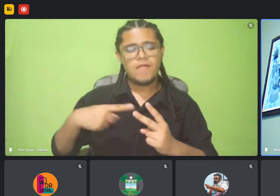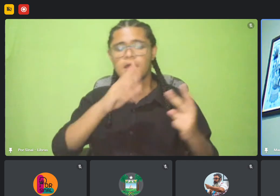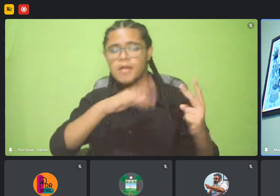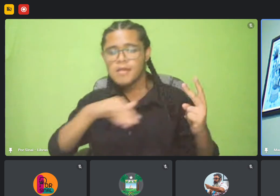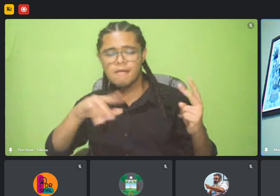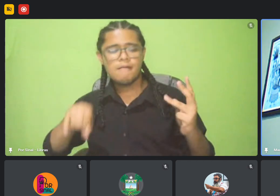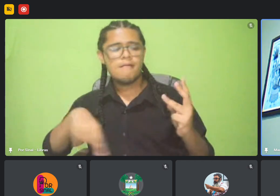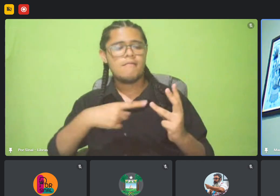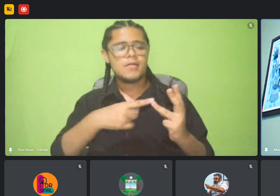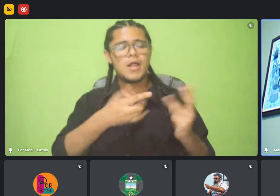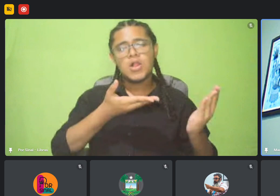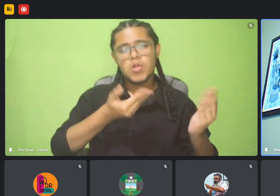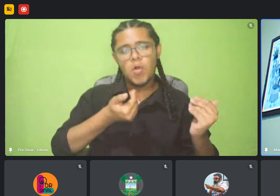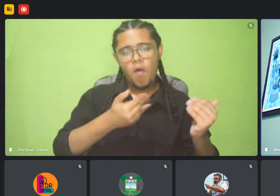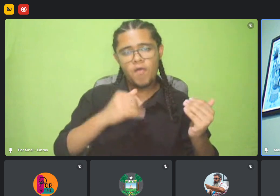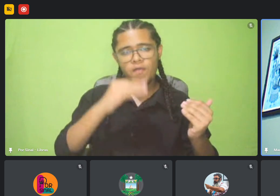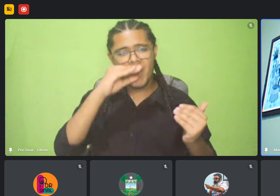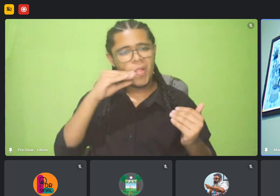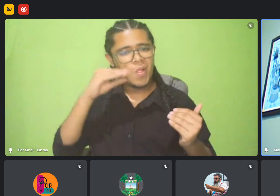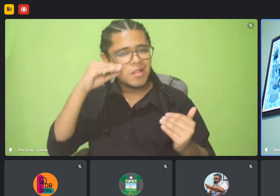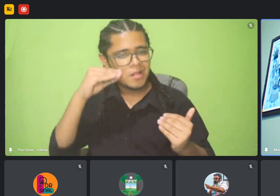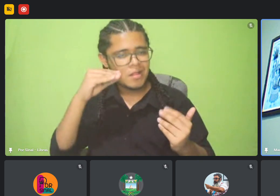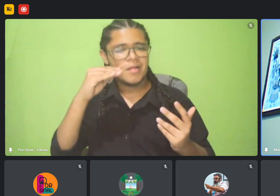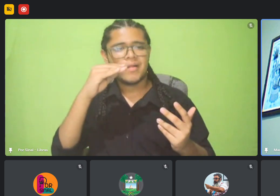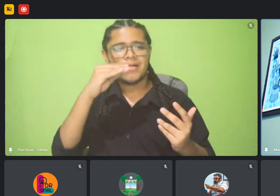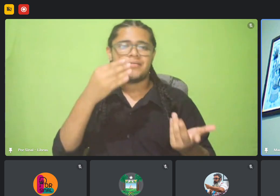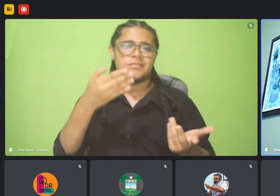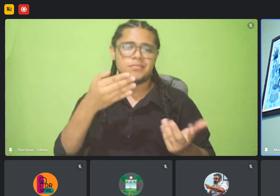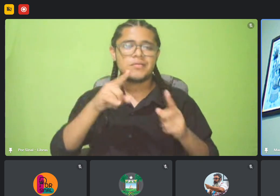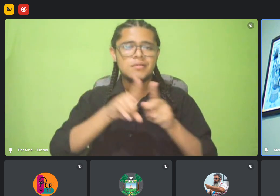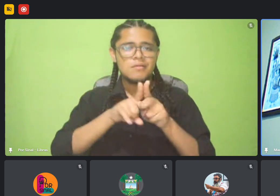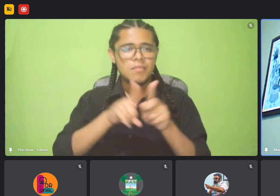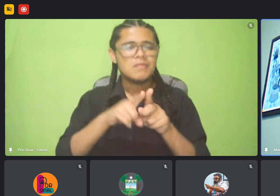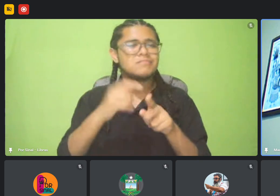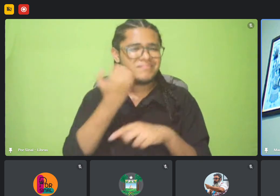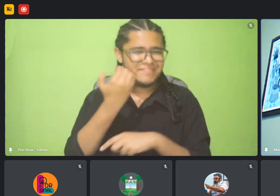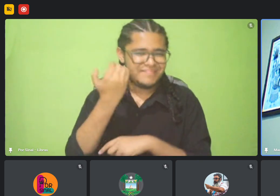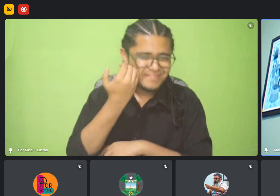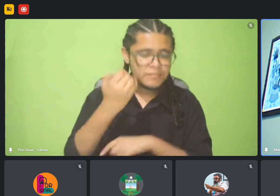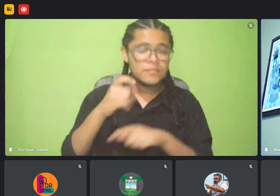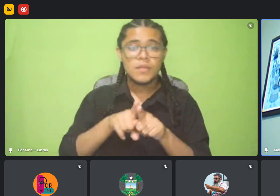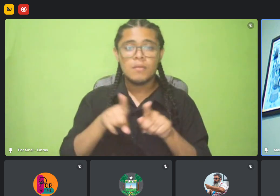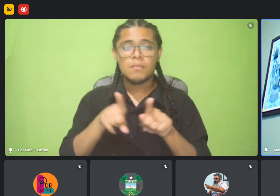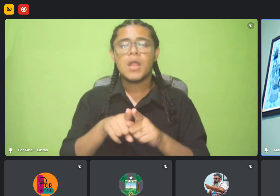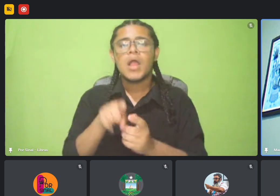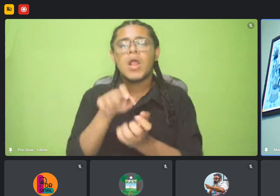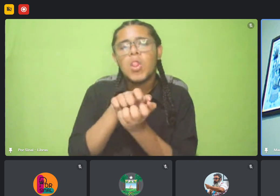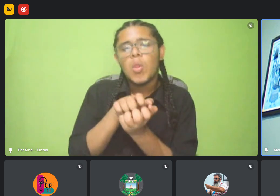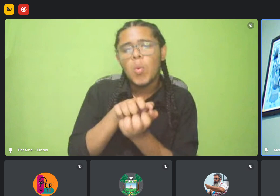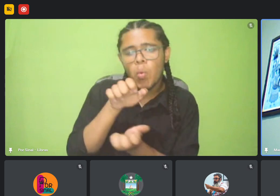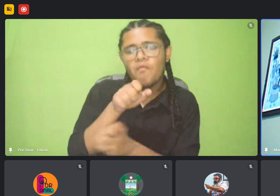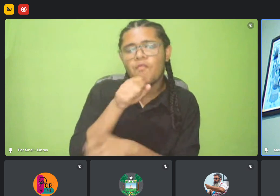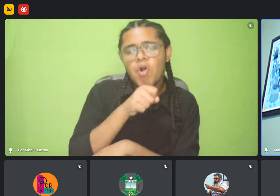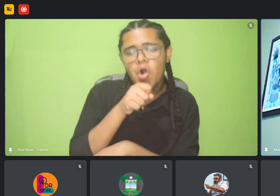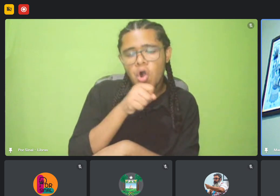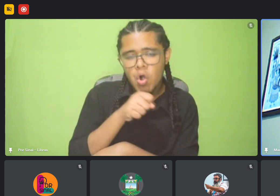pessoal de idoso, também de segmentos que dialogam com direitos humanos.